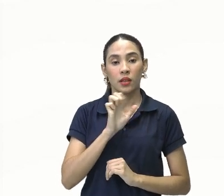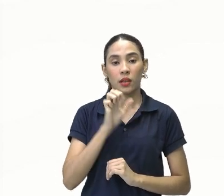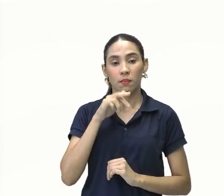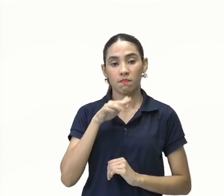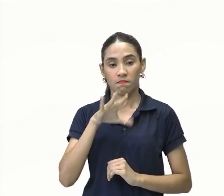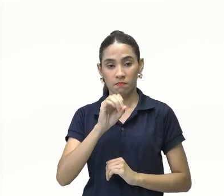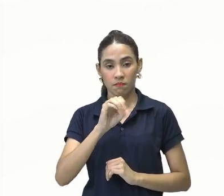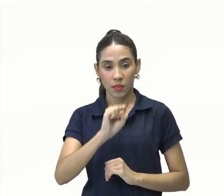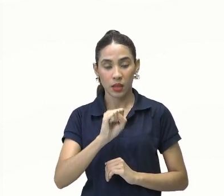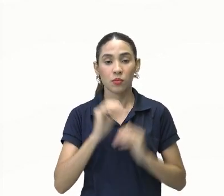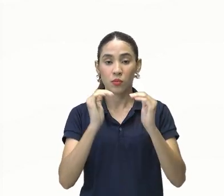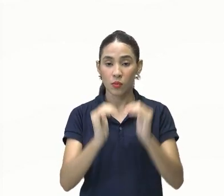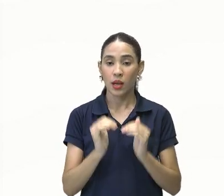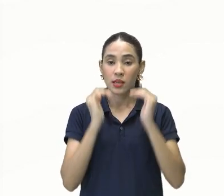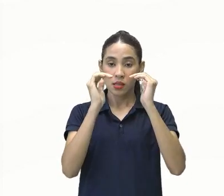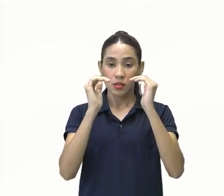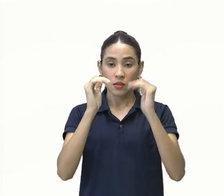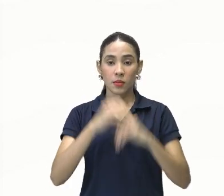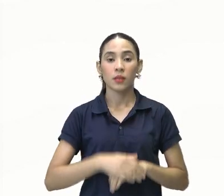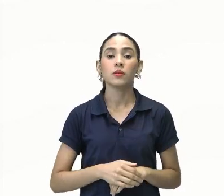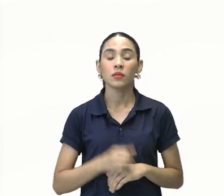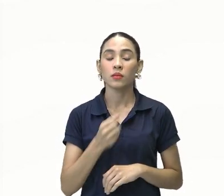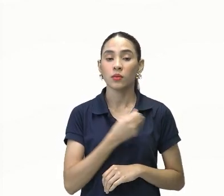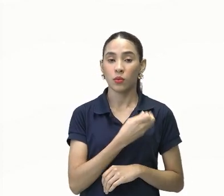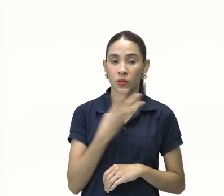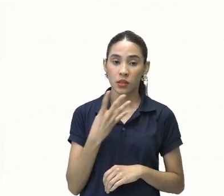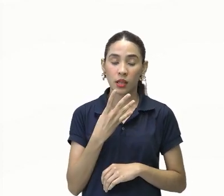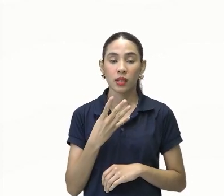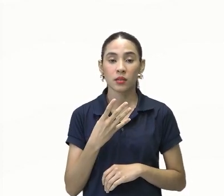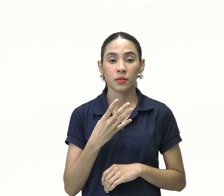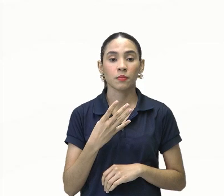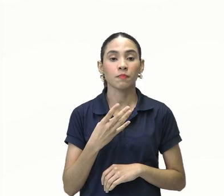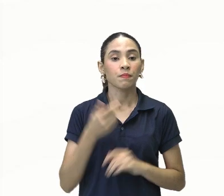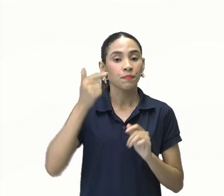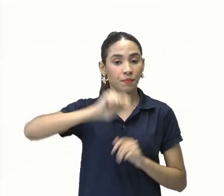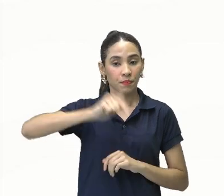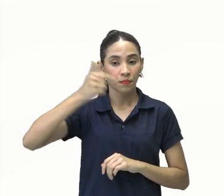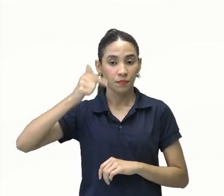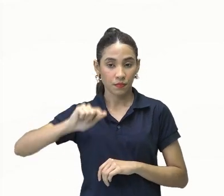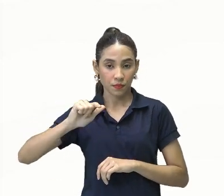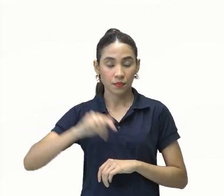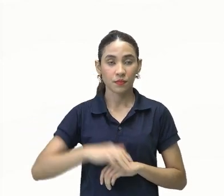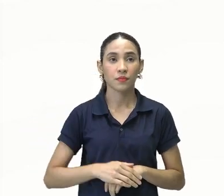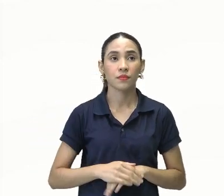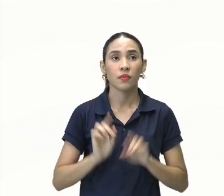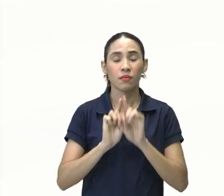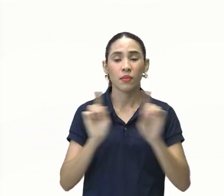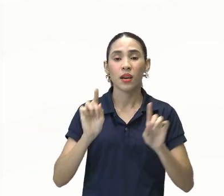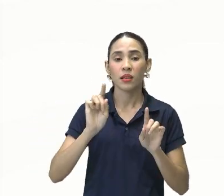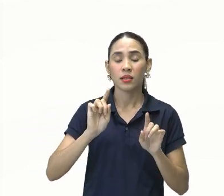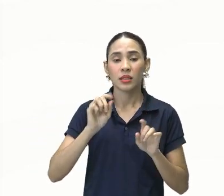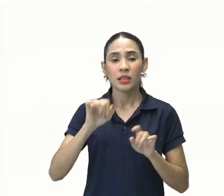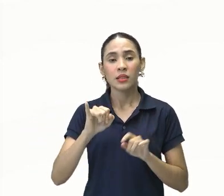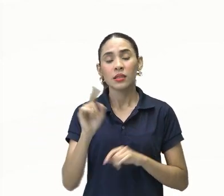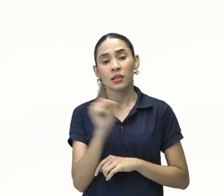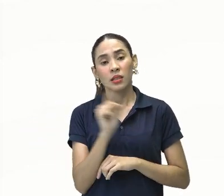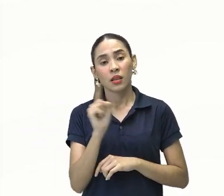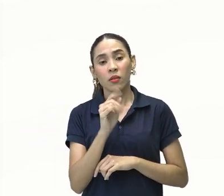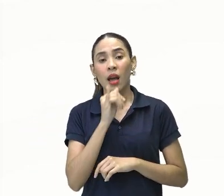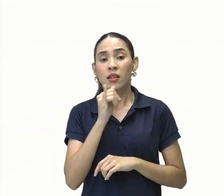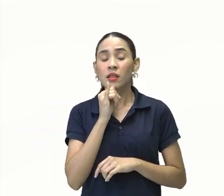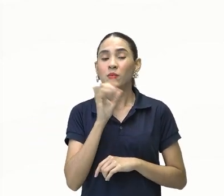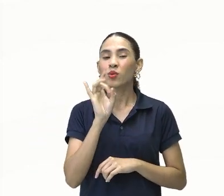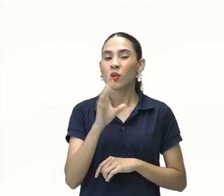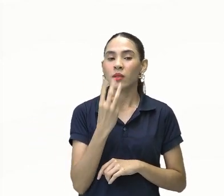elementos e em cima, minha quantidade de elementos repetidos. Ah, professor, e se não fosse, se fosse